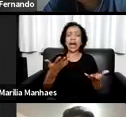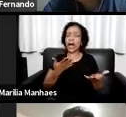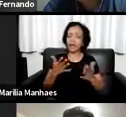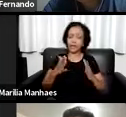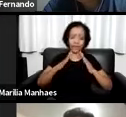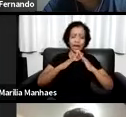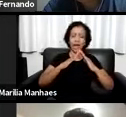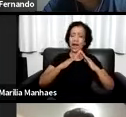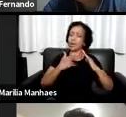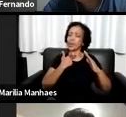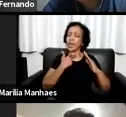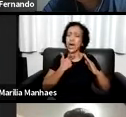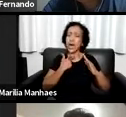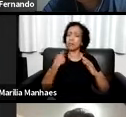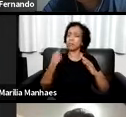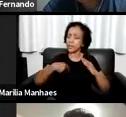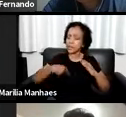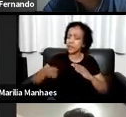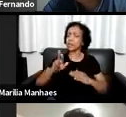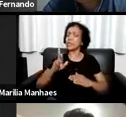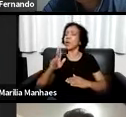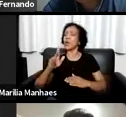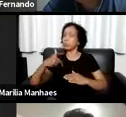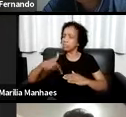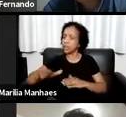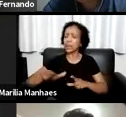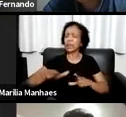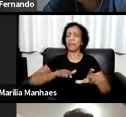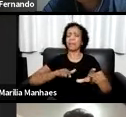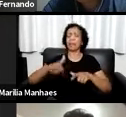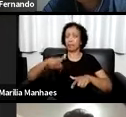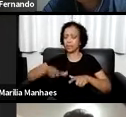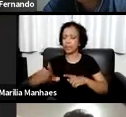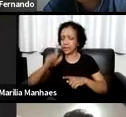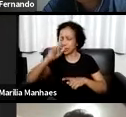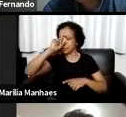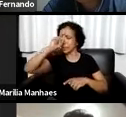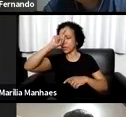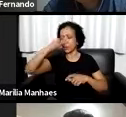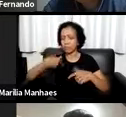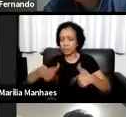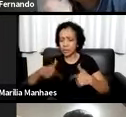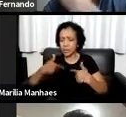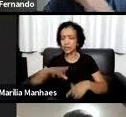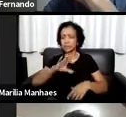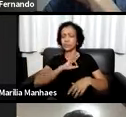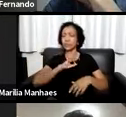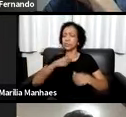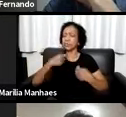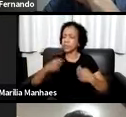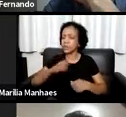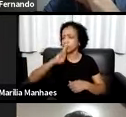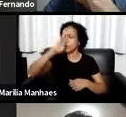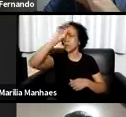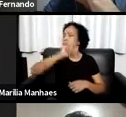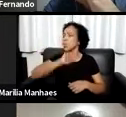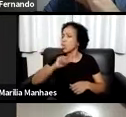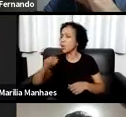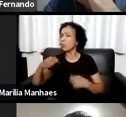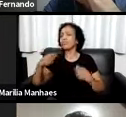os dias tendo que atuar para que o país continue dando conta de outras